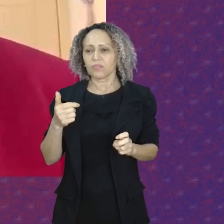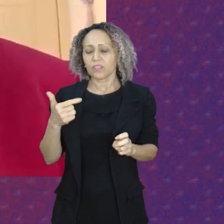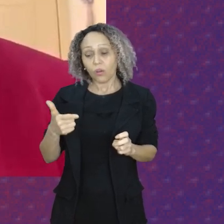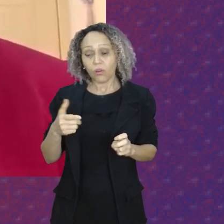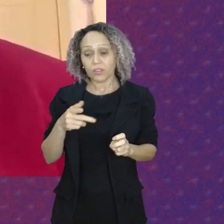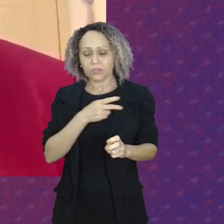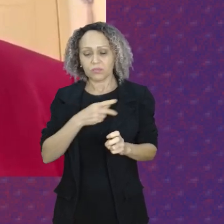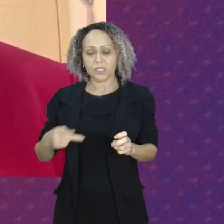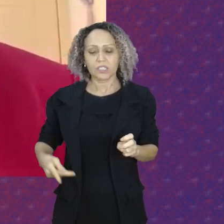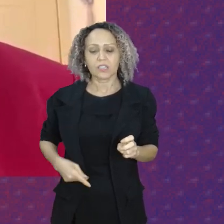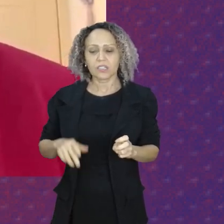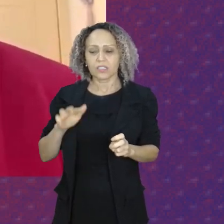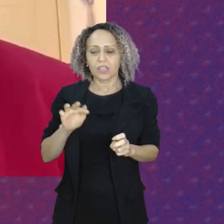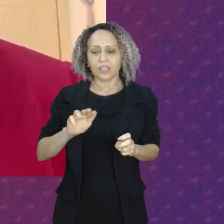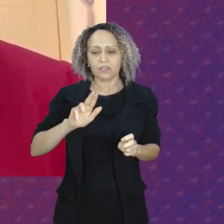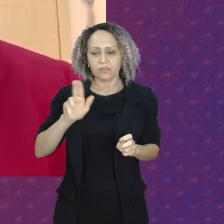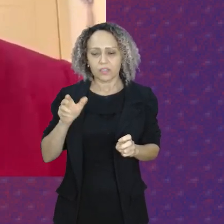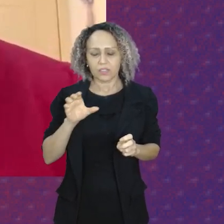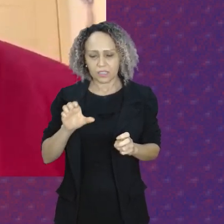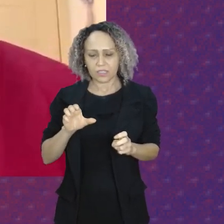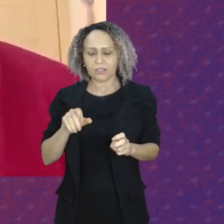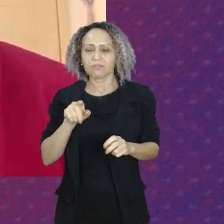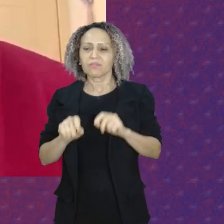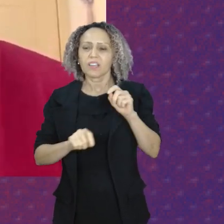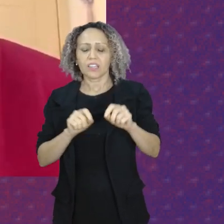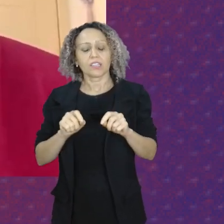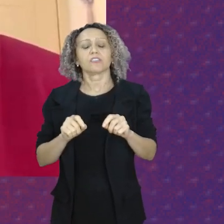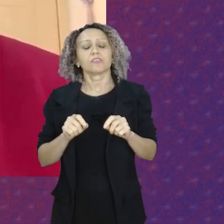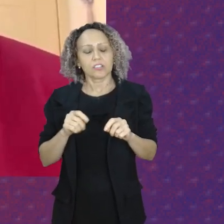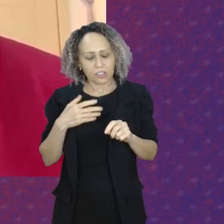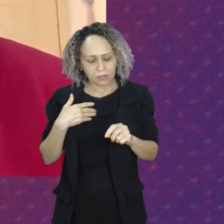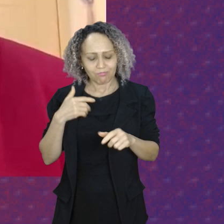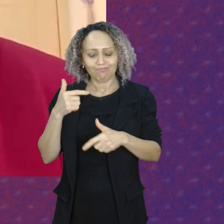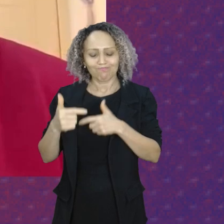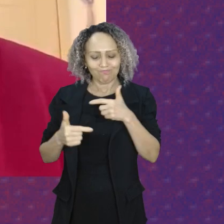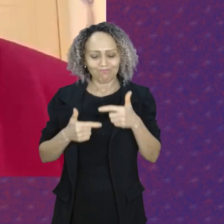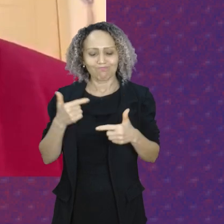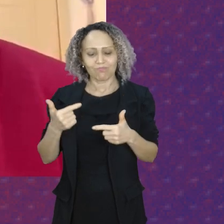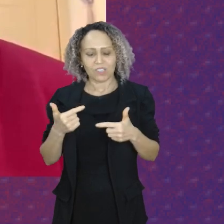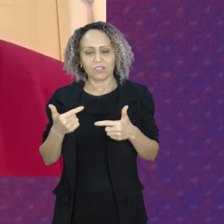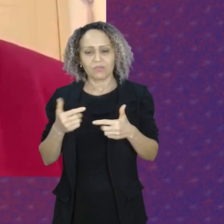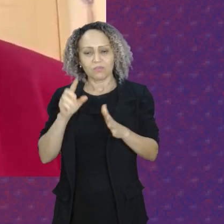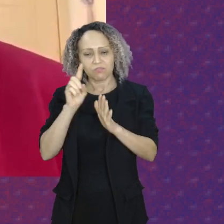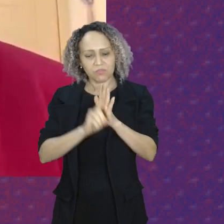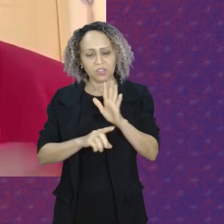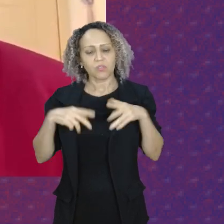profundas transformações já na agenda dos direitos humanos. Nós tivemos